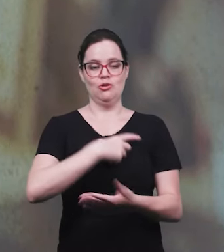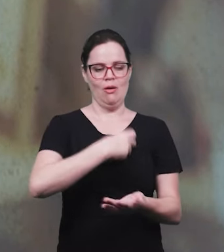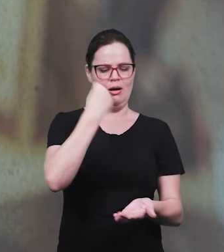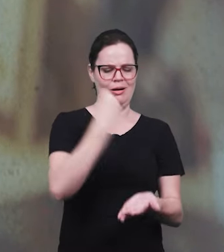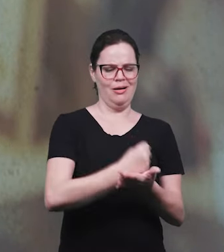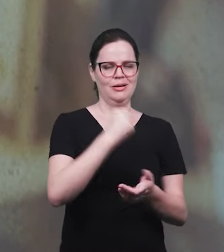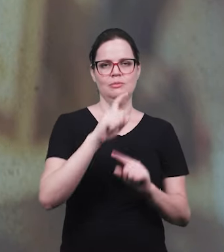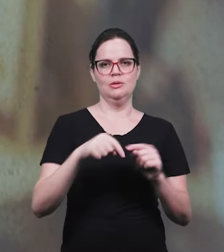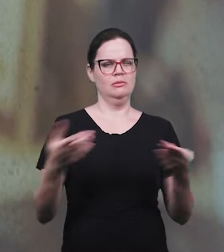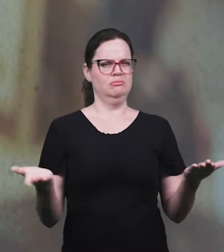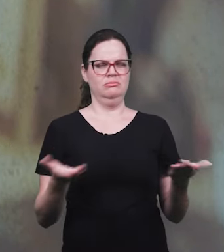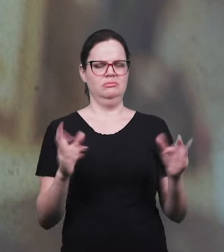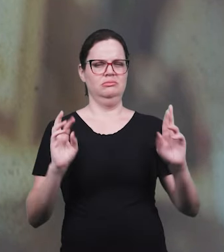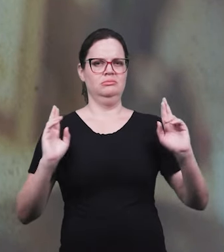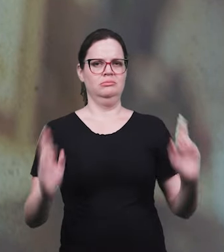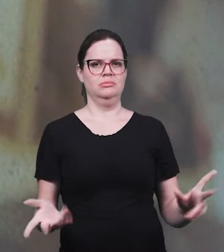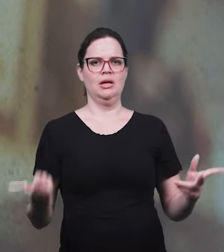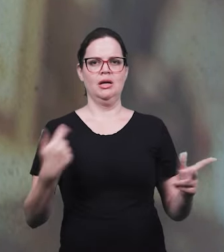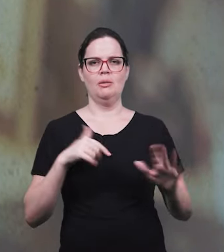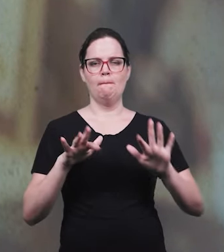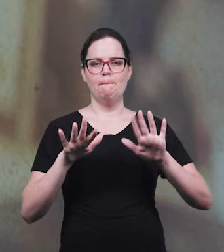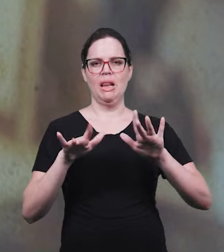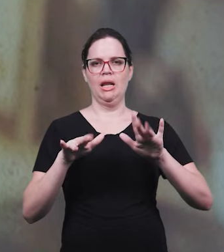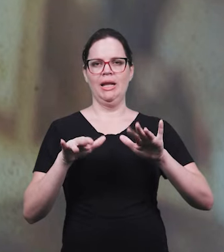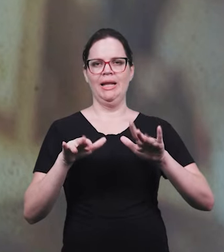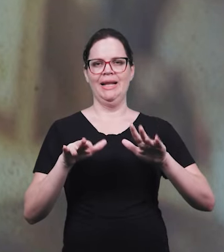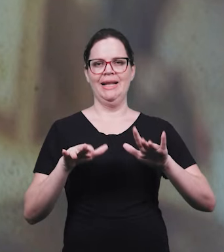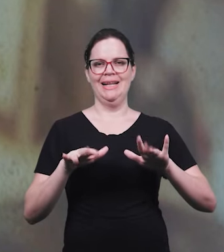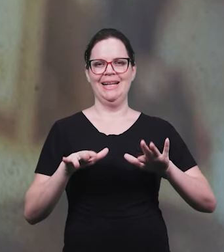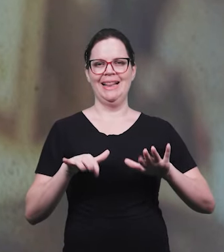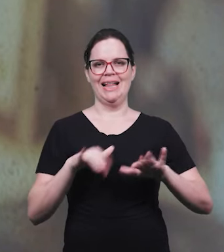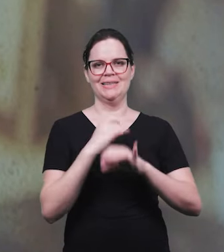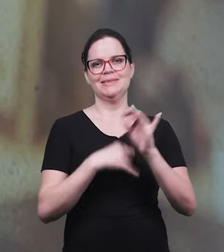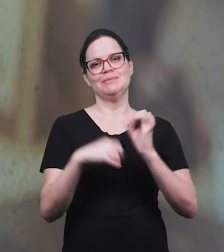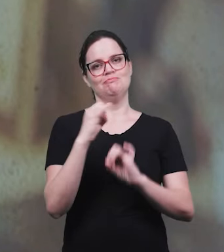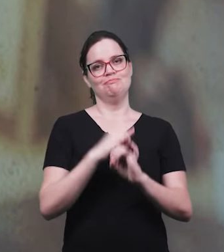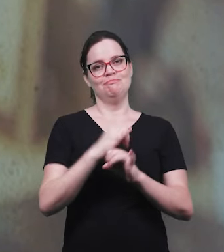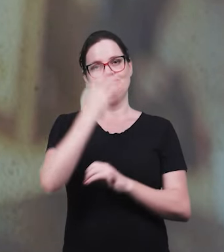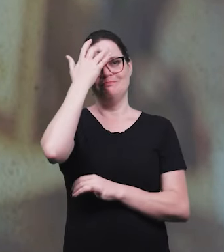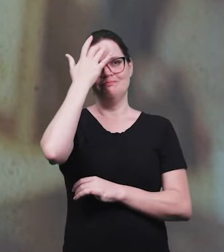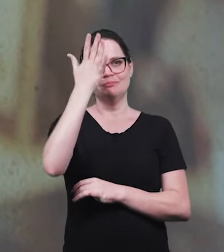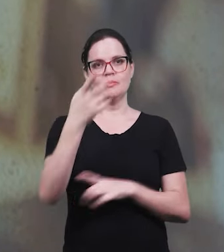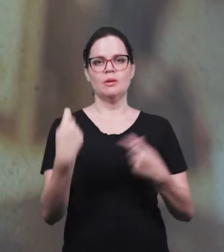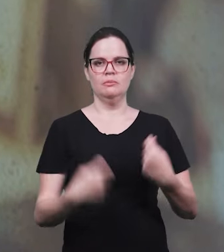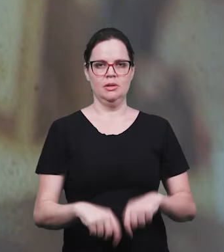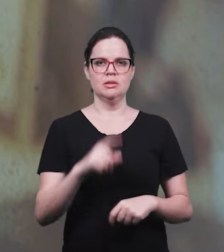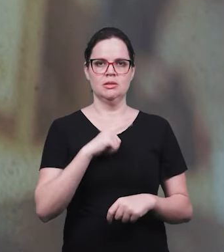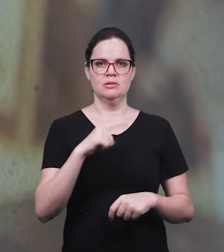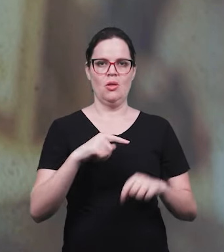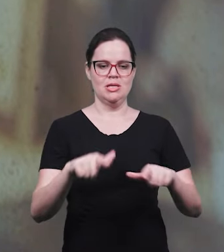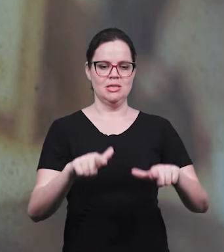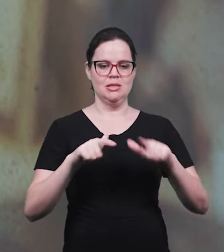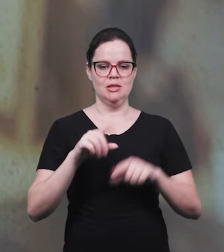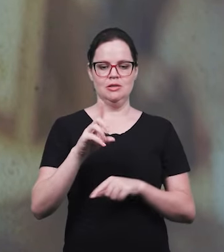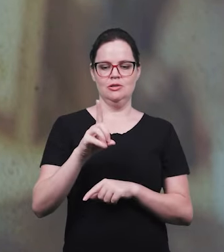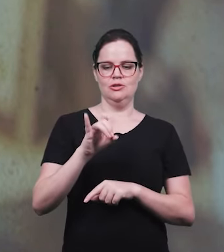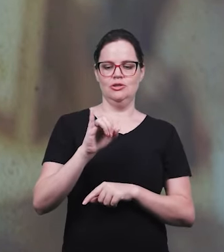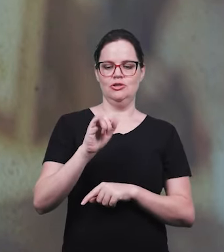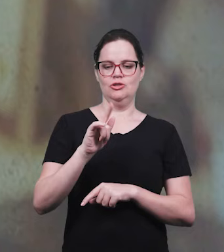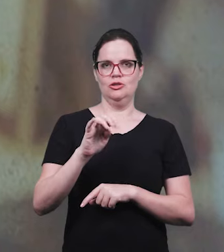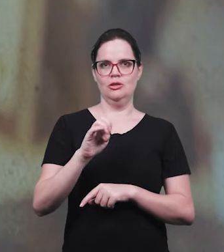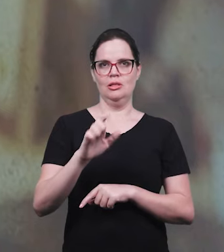voltávamos. Hoje não, eu já preencho tudo pela internet. Eu tenho que ter um certificado digital que garante